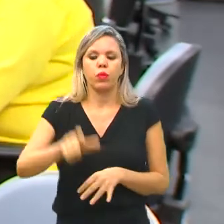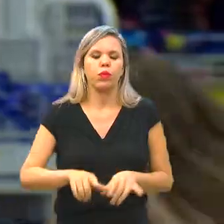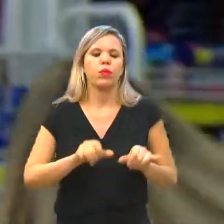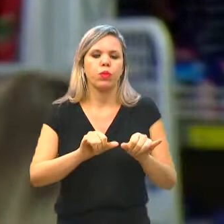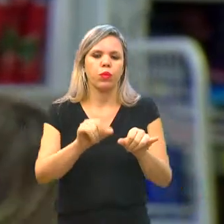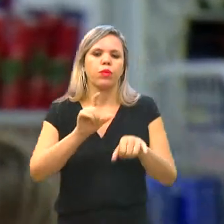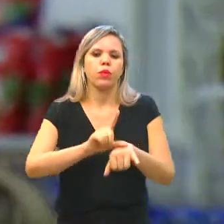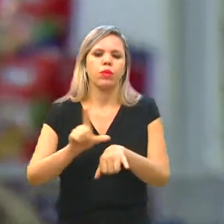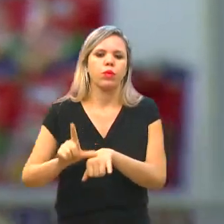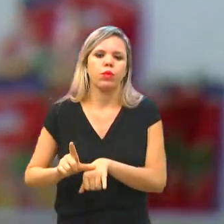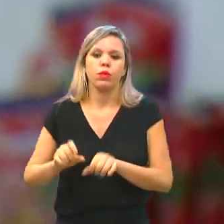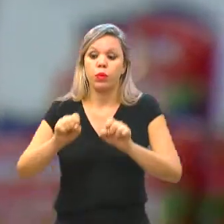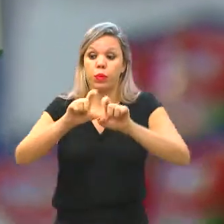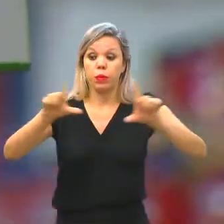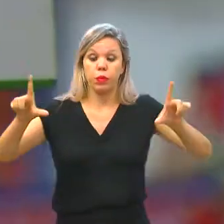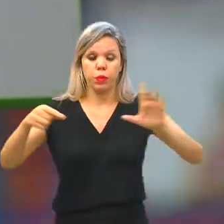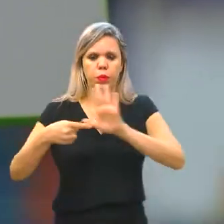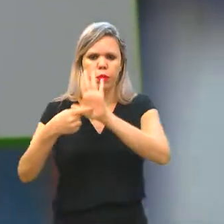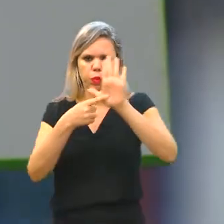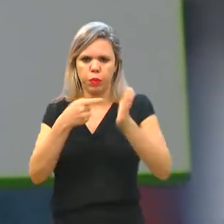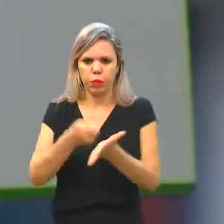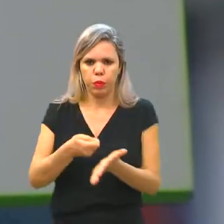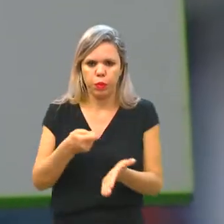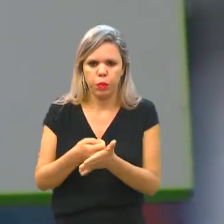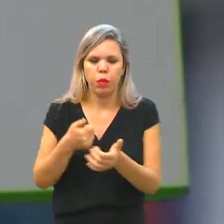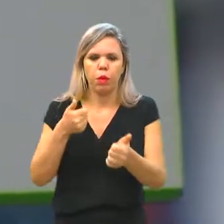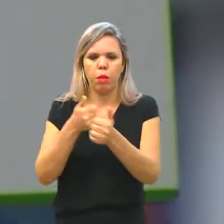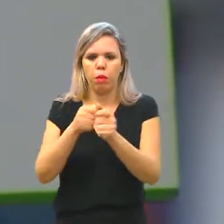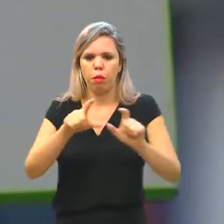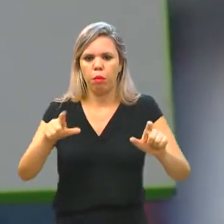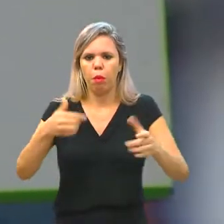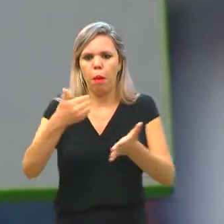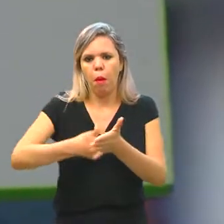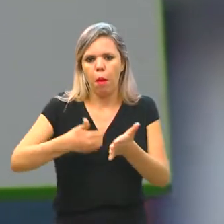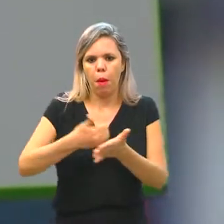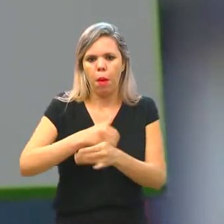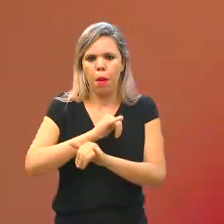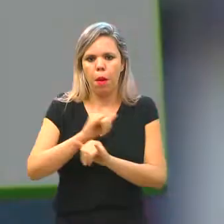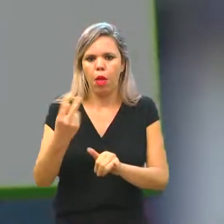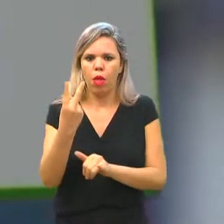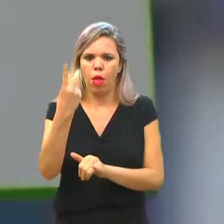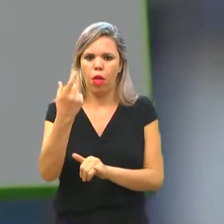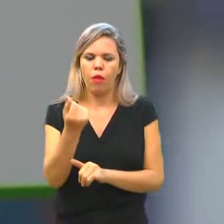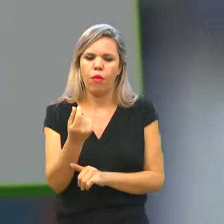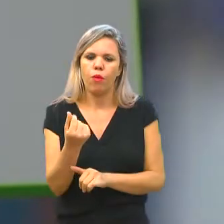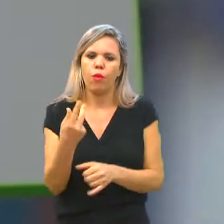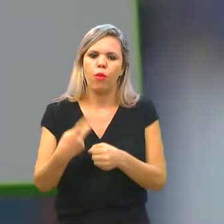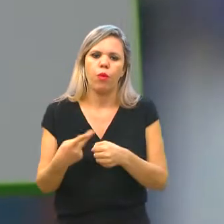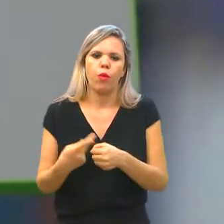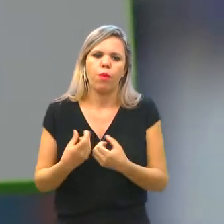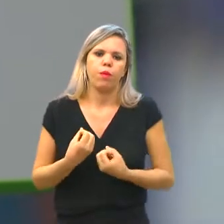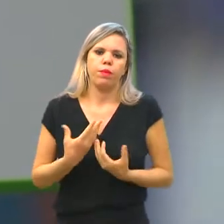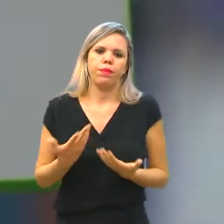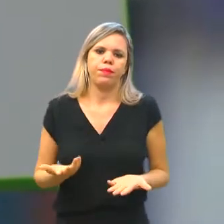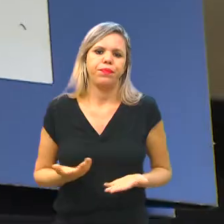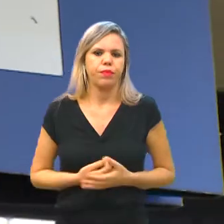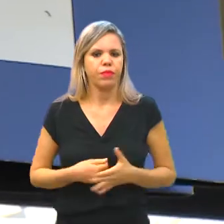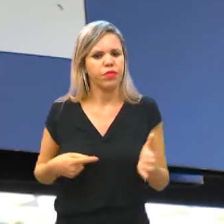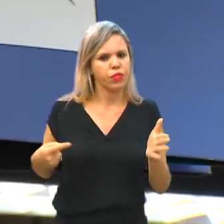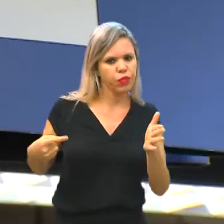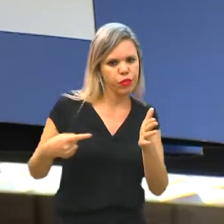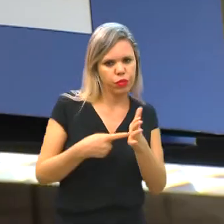fornecedor é obrigado a manter um cartaz, próximo a esta promoção, próximo ao preço do produto, com essa